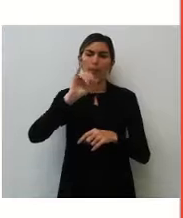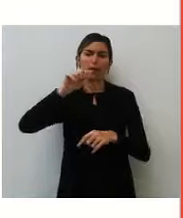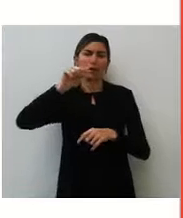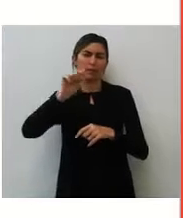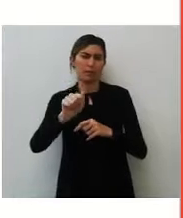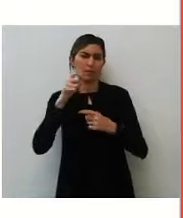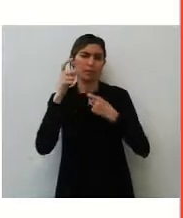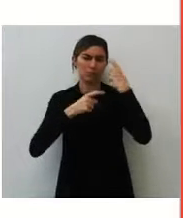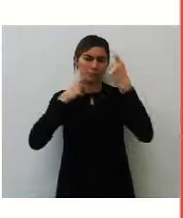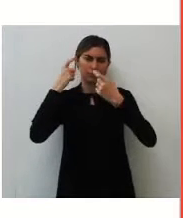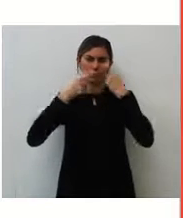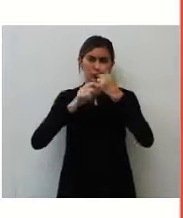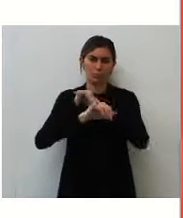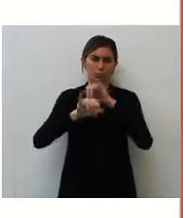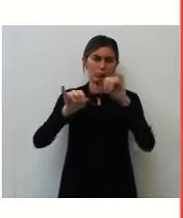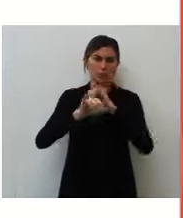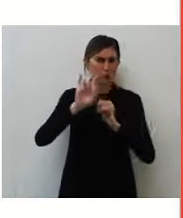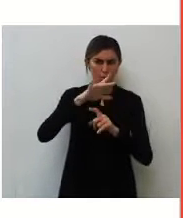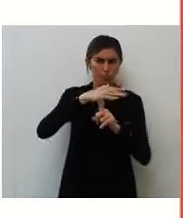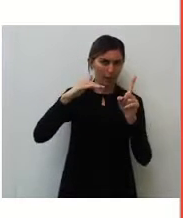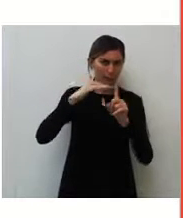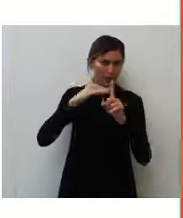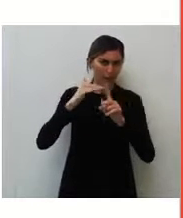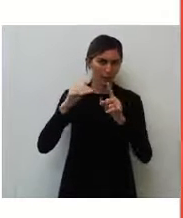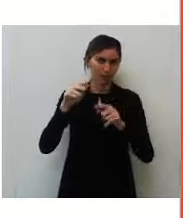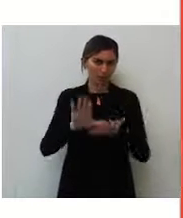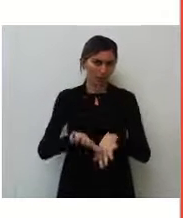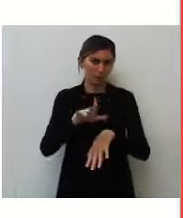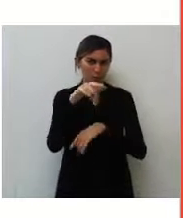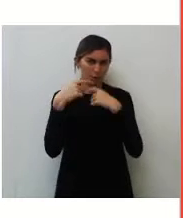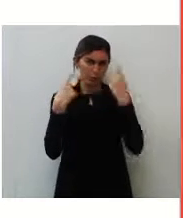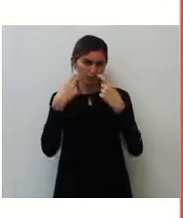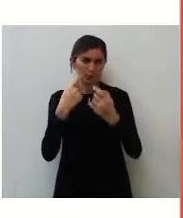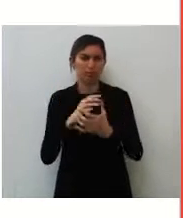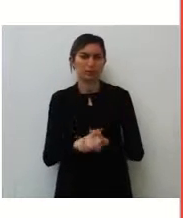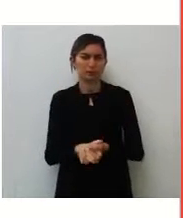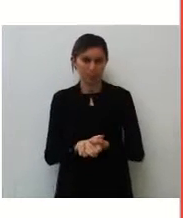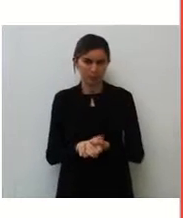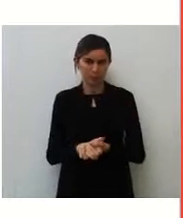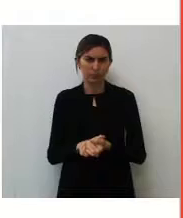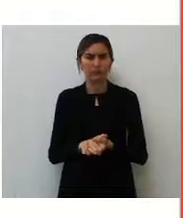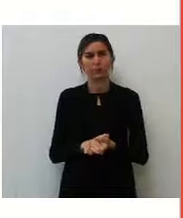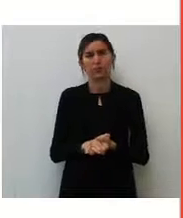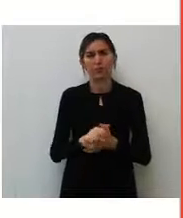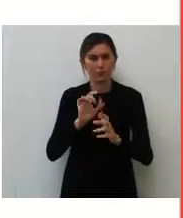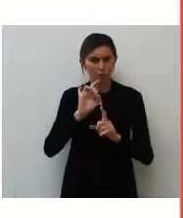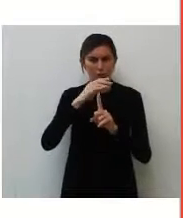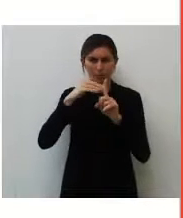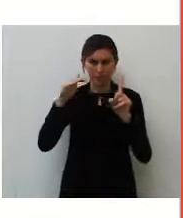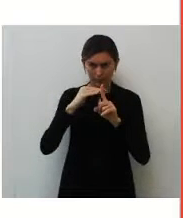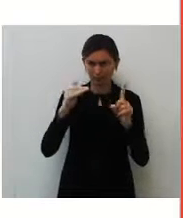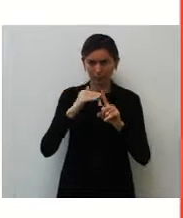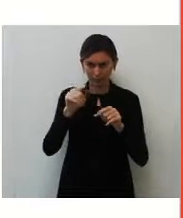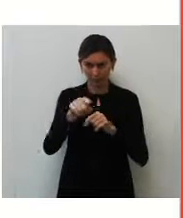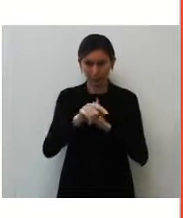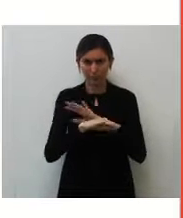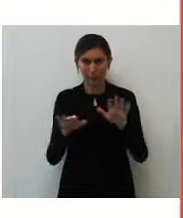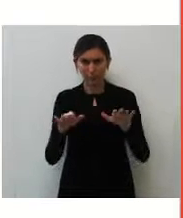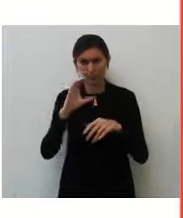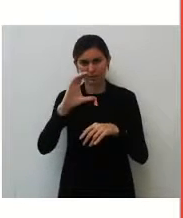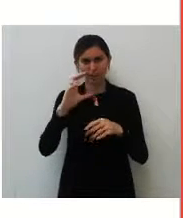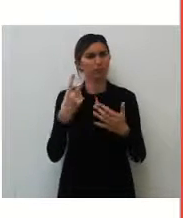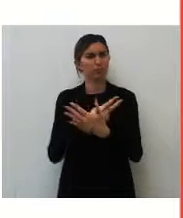com a notícia quer dizer que só metade dela ficou preocupada isso é só metade dela é isso